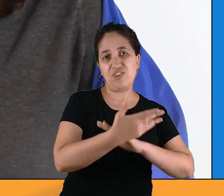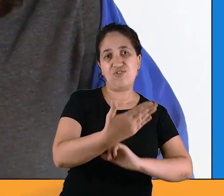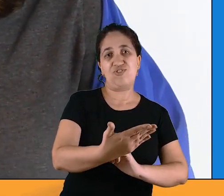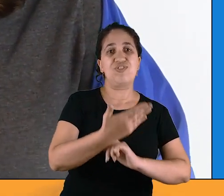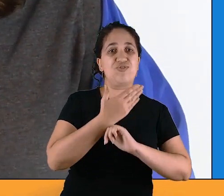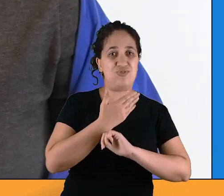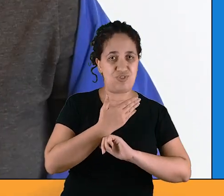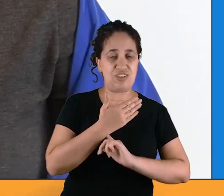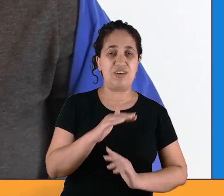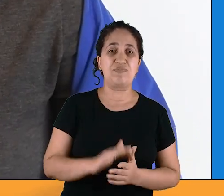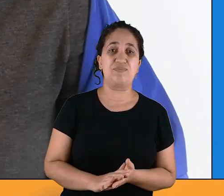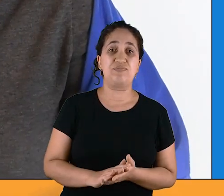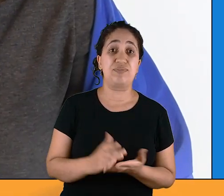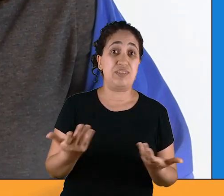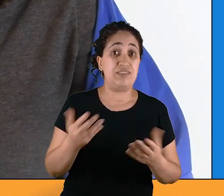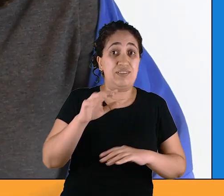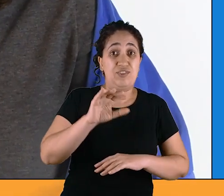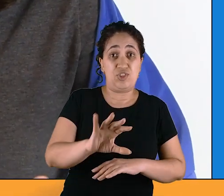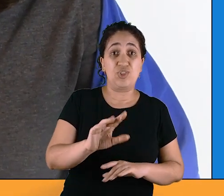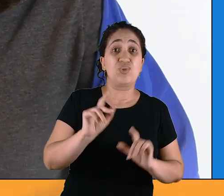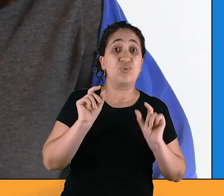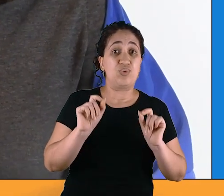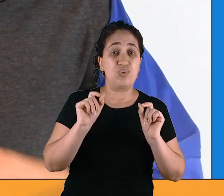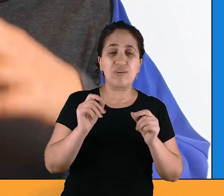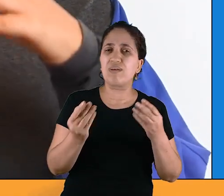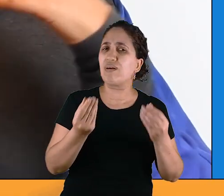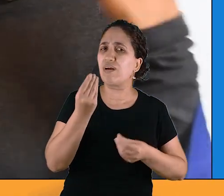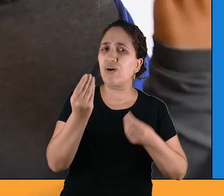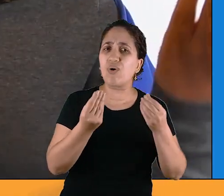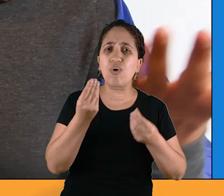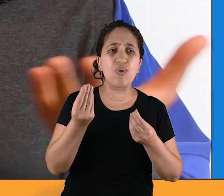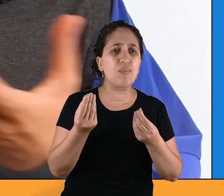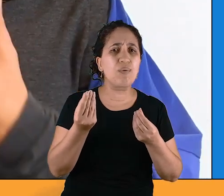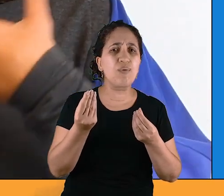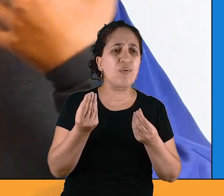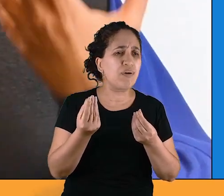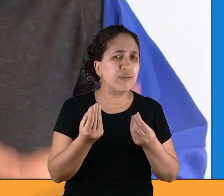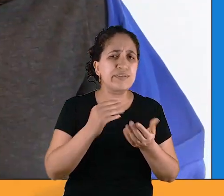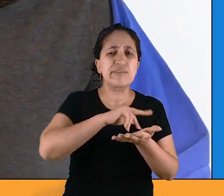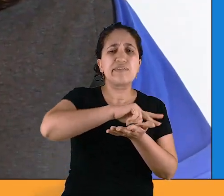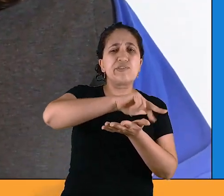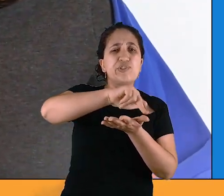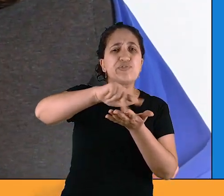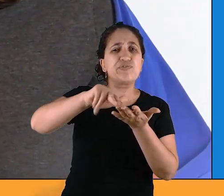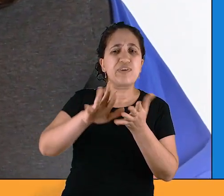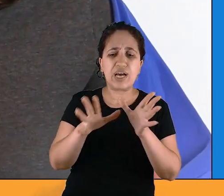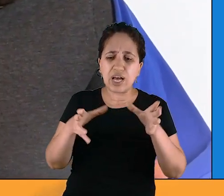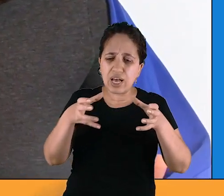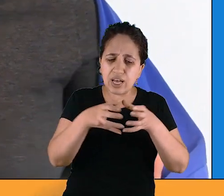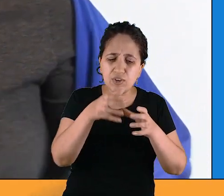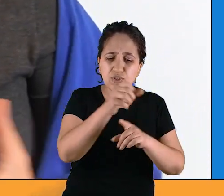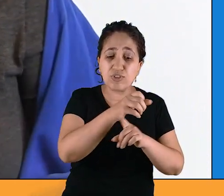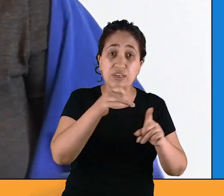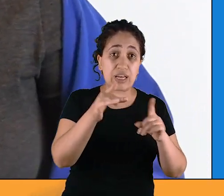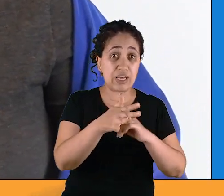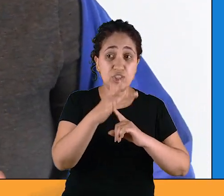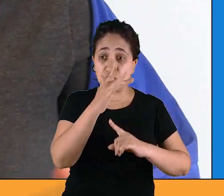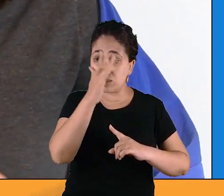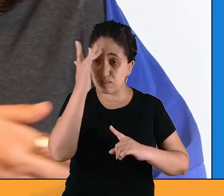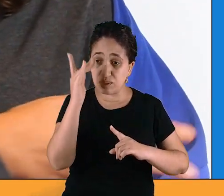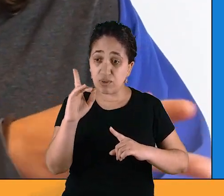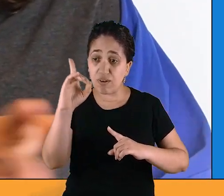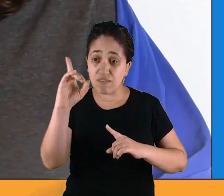sociais ao seu favor. E nesse sentido a gente fala do quê? Como que chama, né, esse conjunto diverso da nossa sociedade? As pessoas